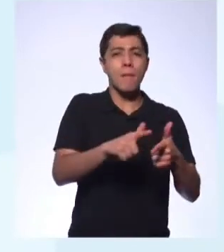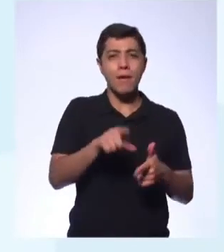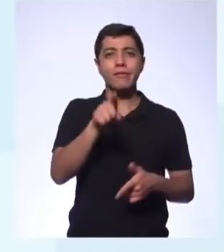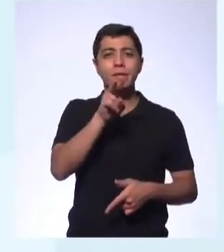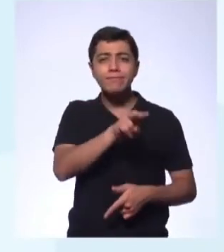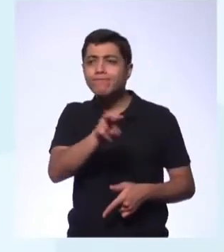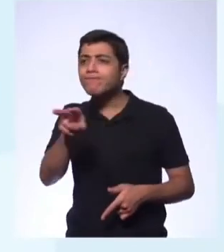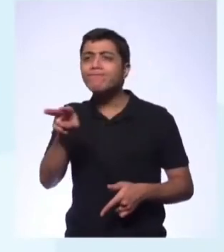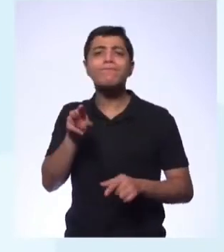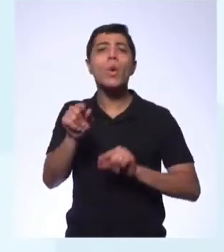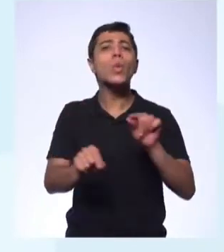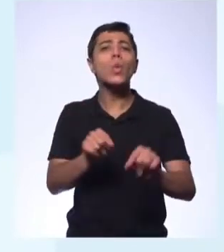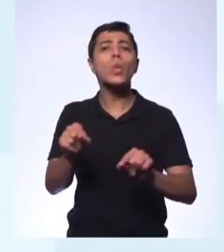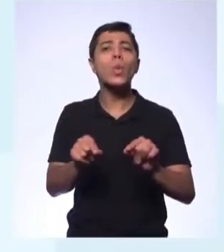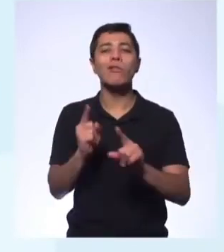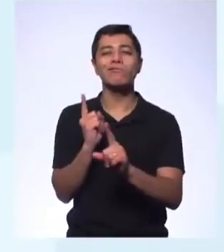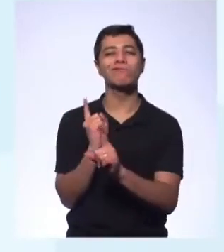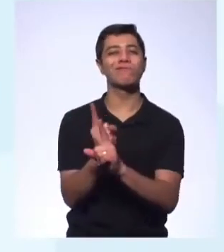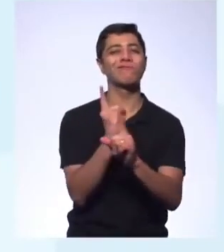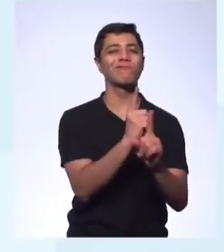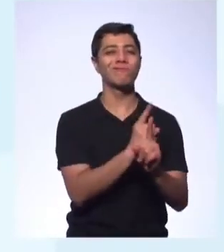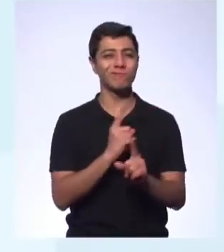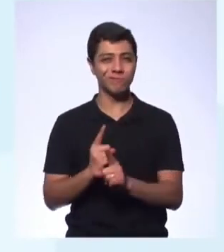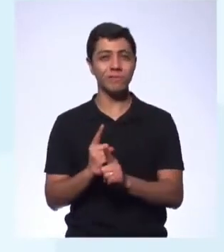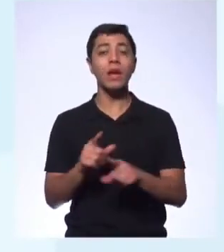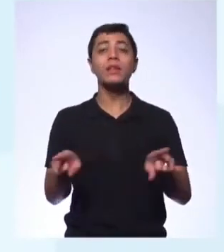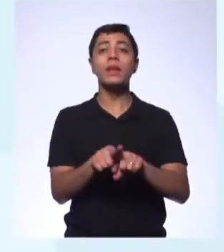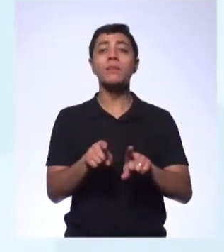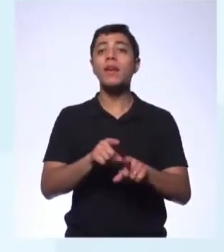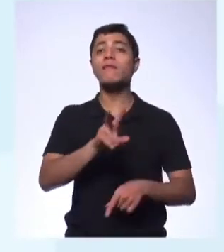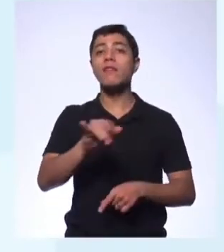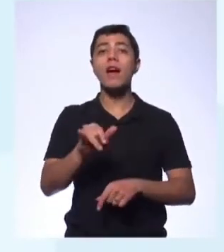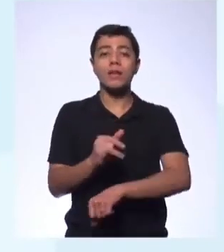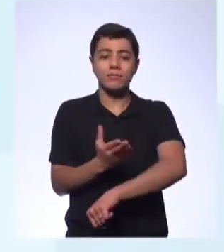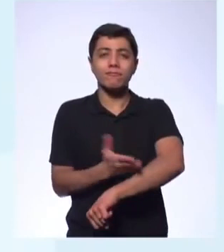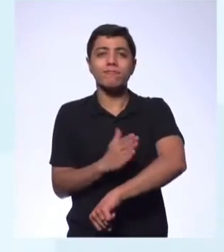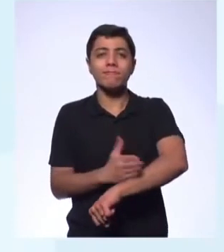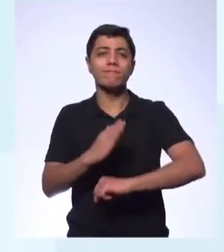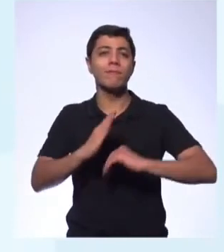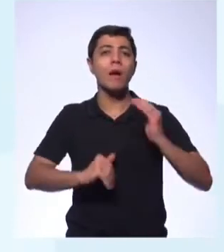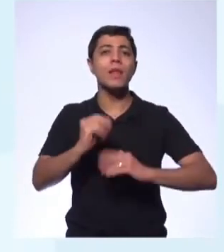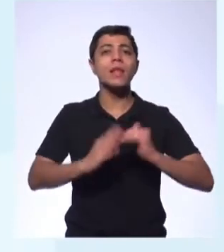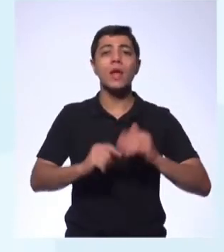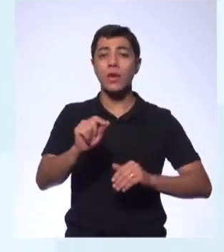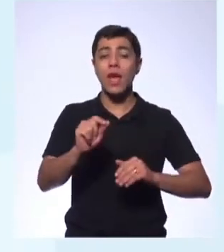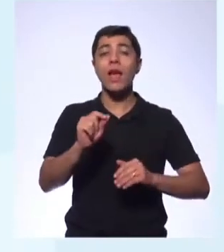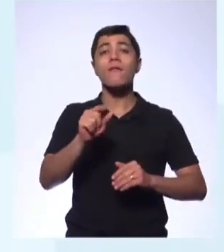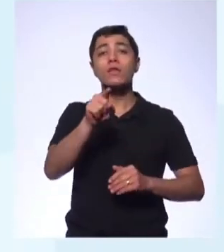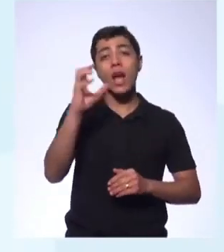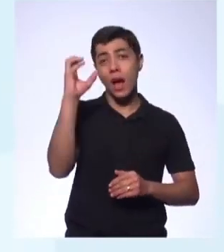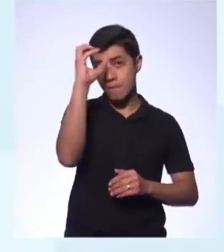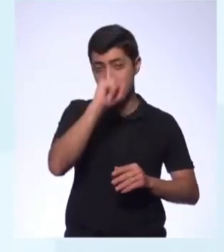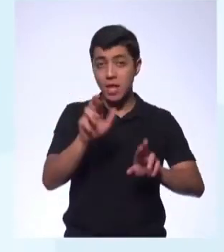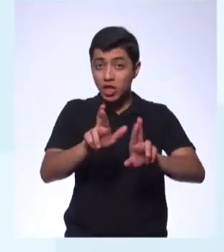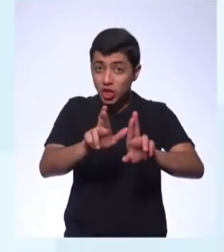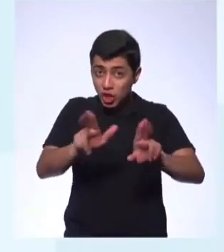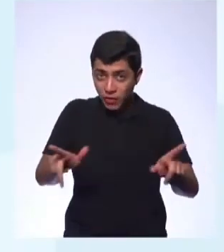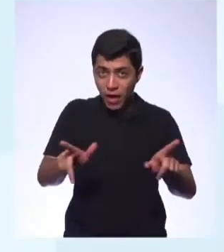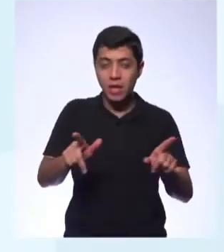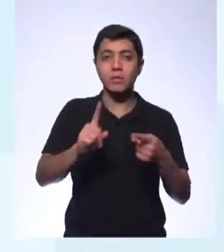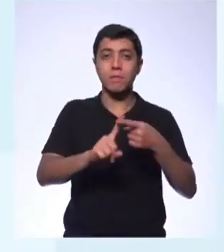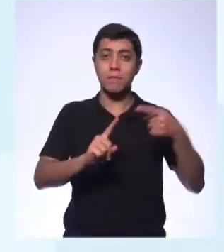E as habilidades? Identificar e explicar as diferenças entre comédia e tragédia.